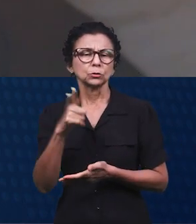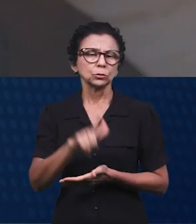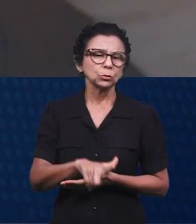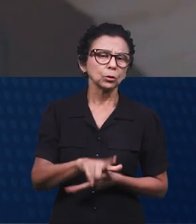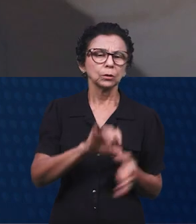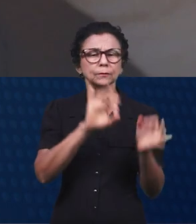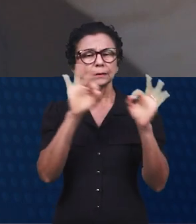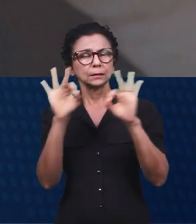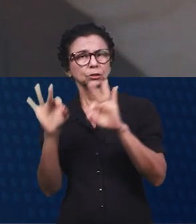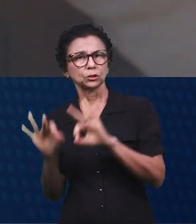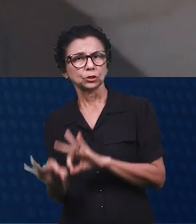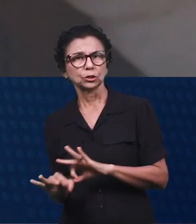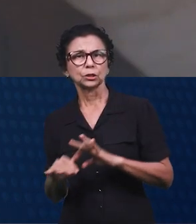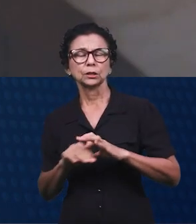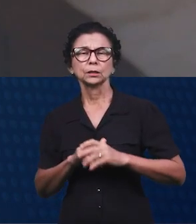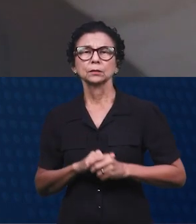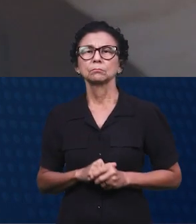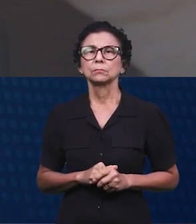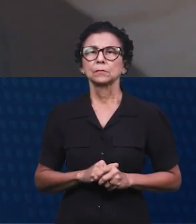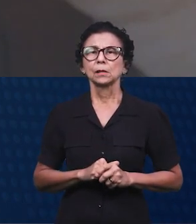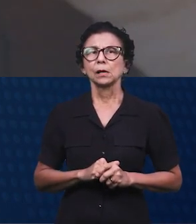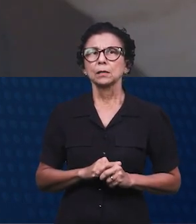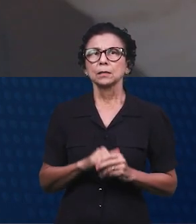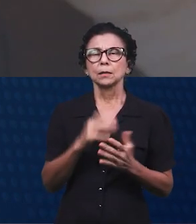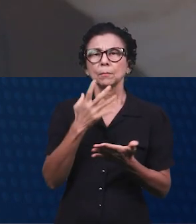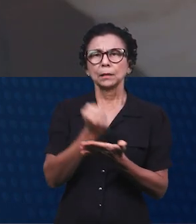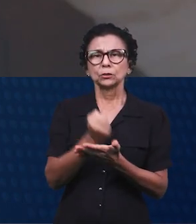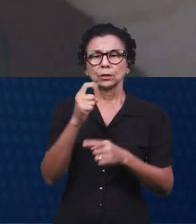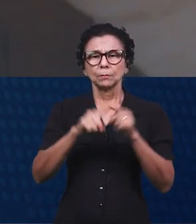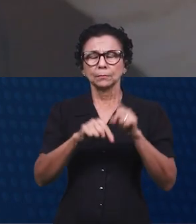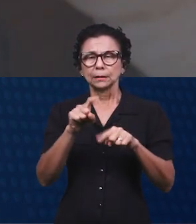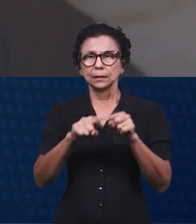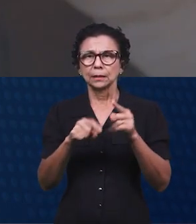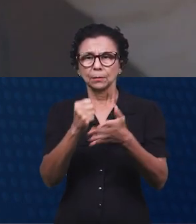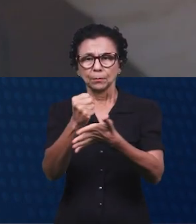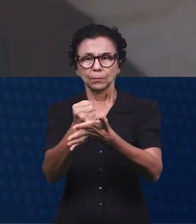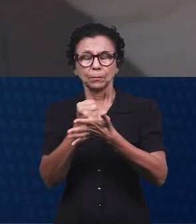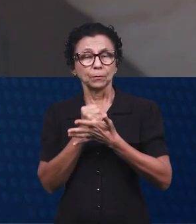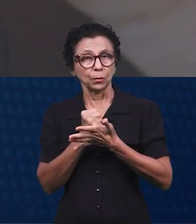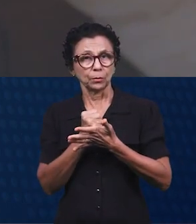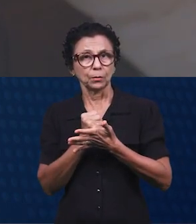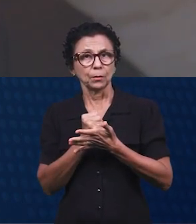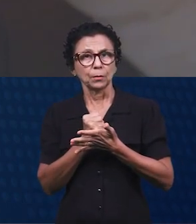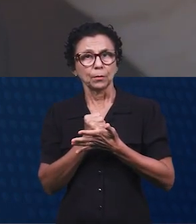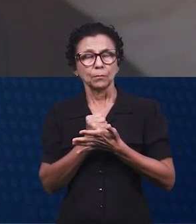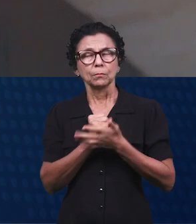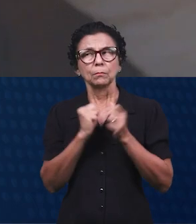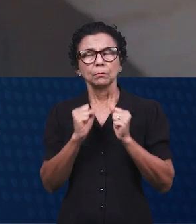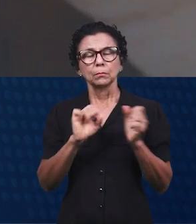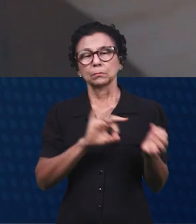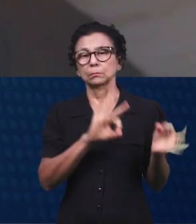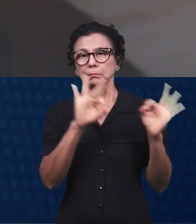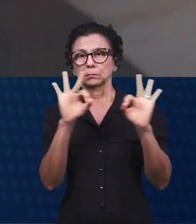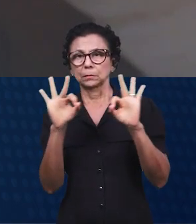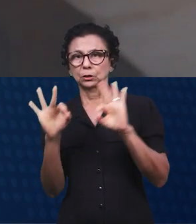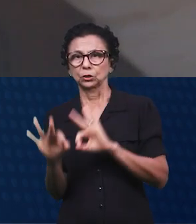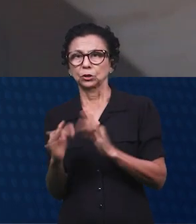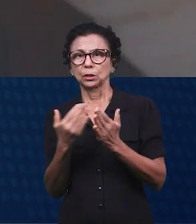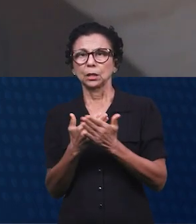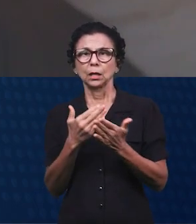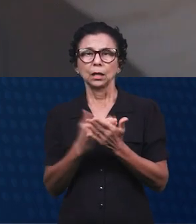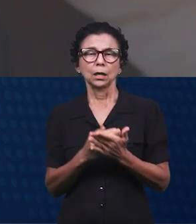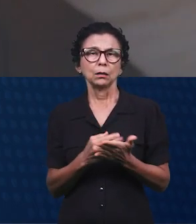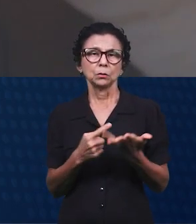eventualmente fazer o download de materiais de apoio. Só que você pode assistir a aula ou as aulas quantas vezes